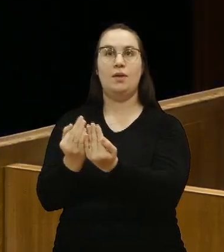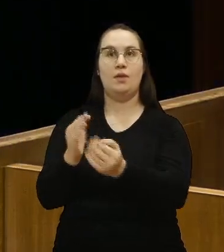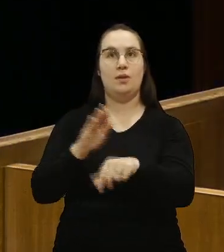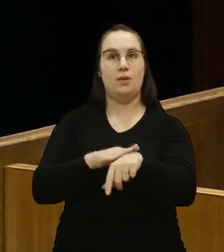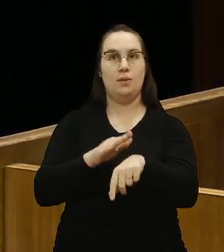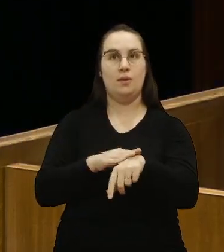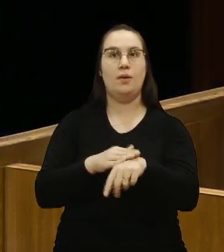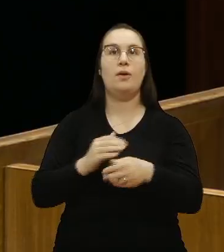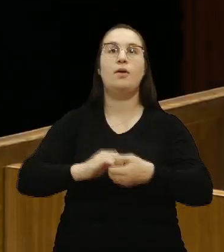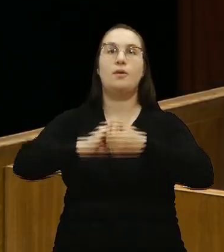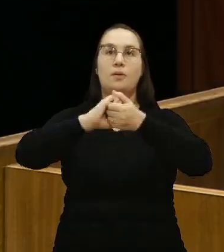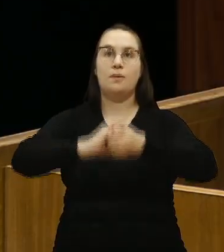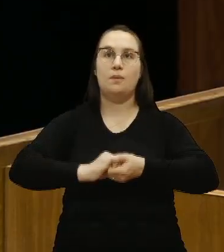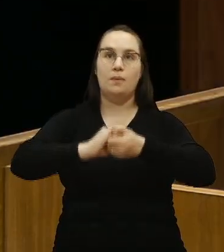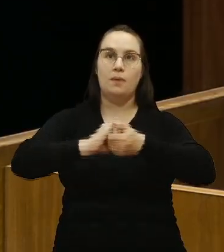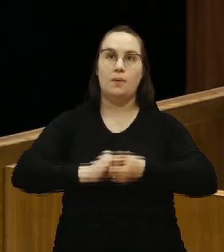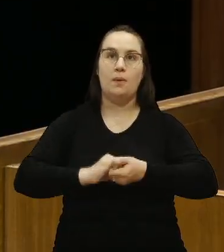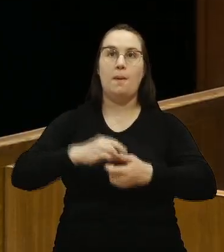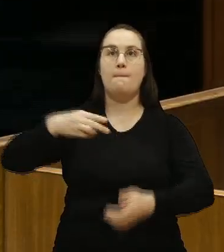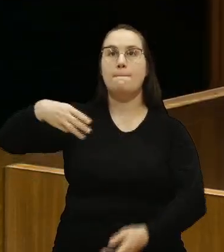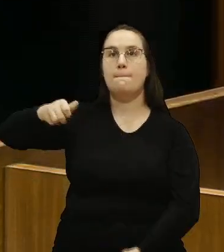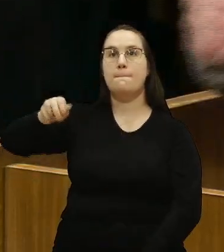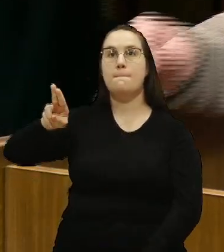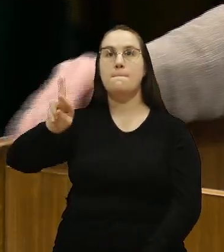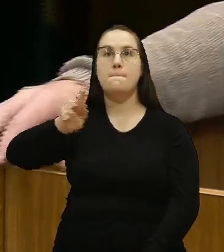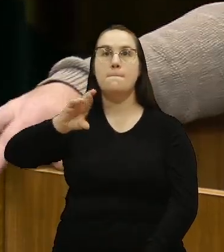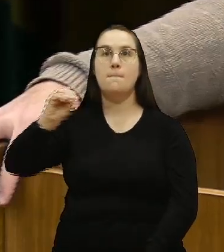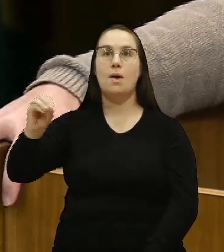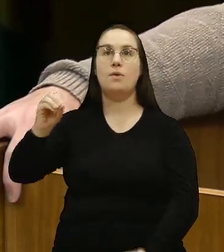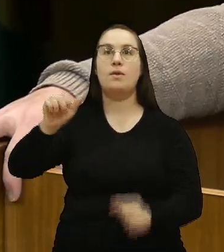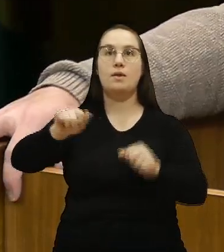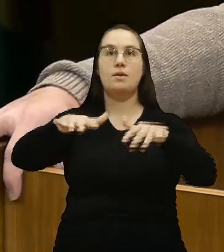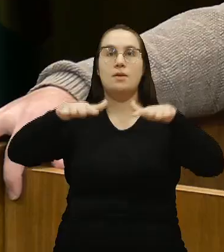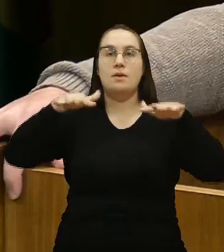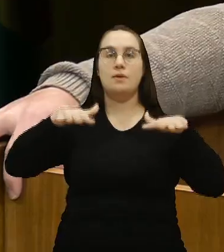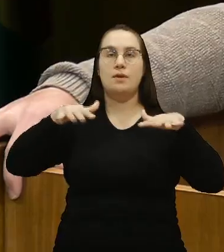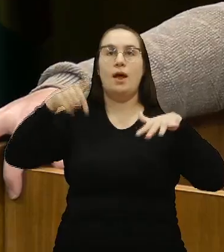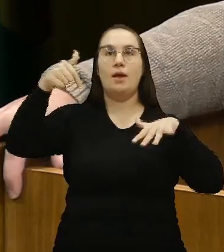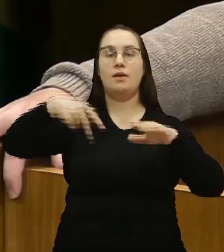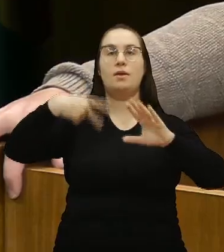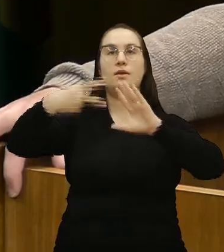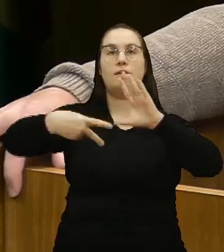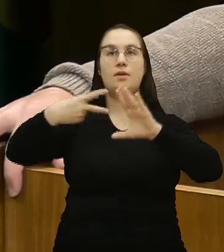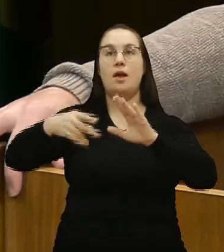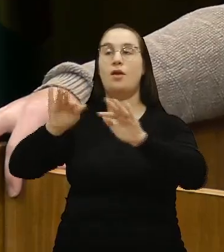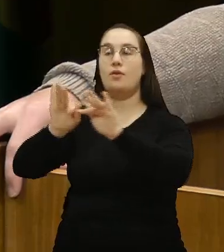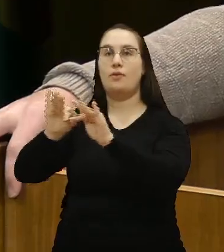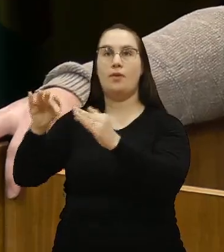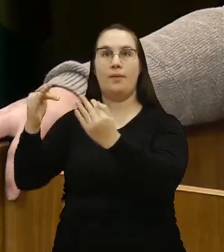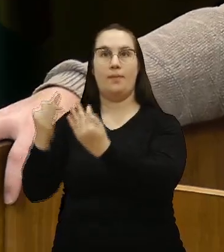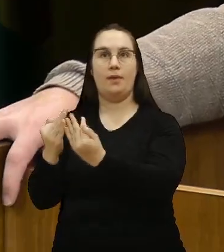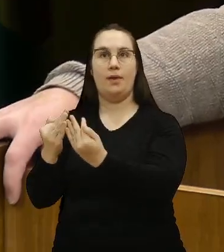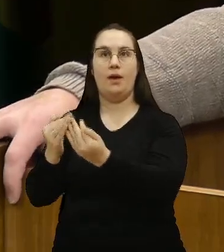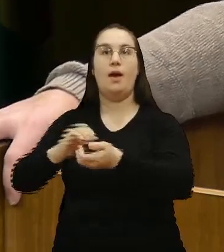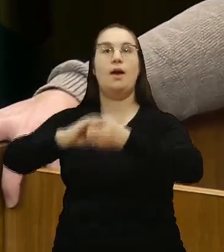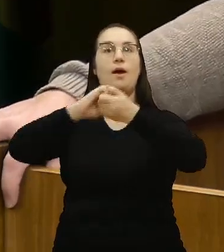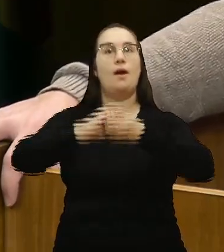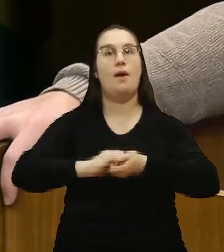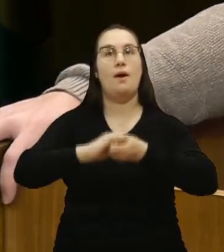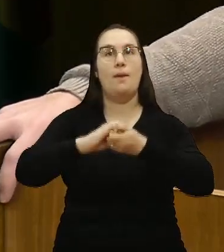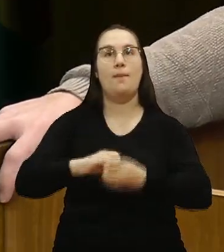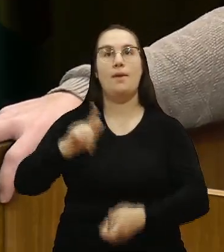quero cumprimentar o Mauro, que está aqui no plenário desta casa, seus familiares. Cumprimentar